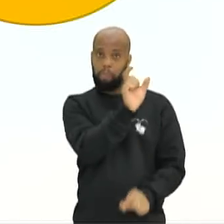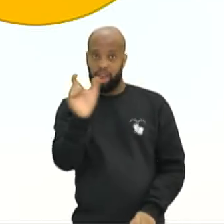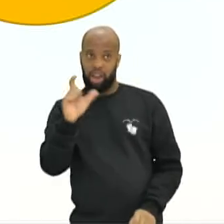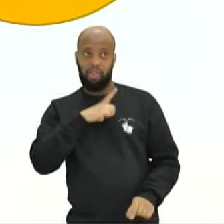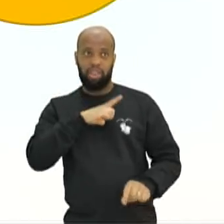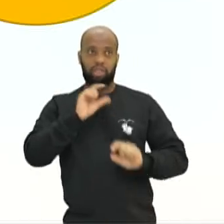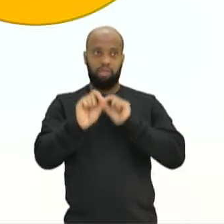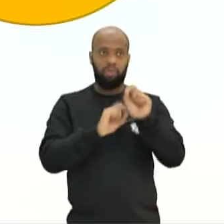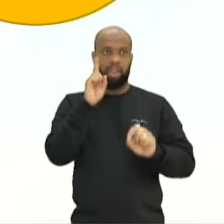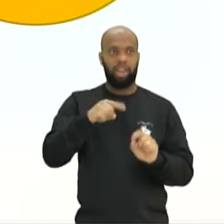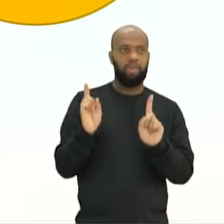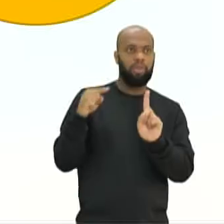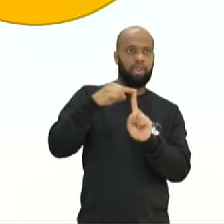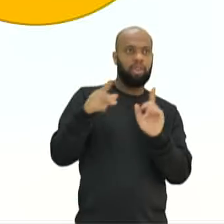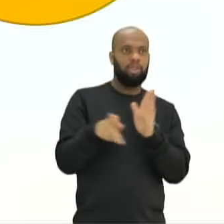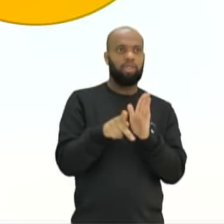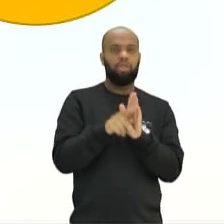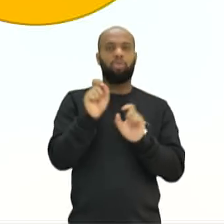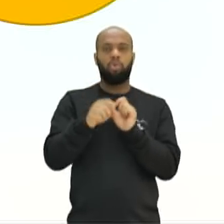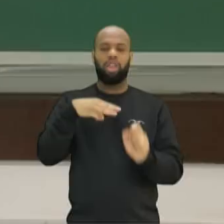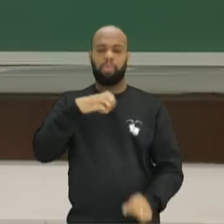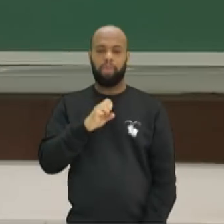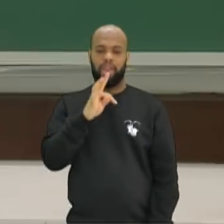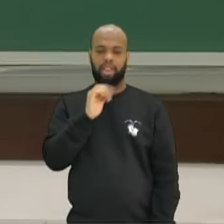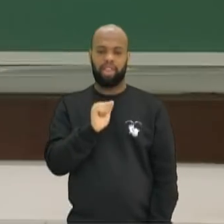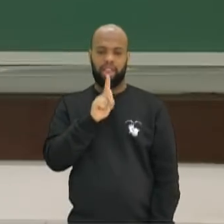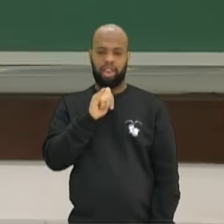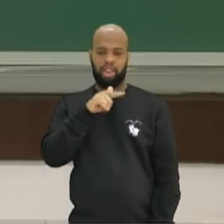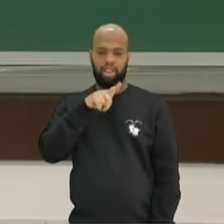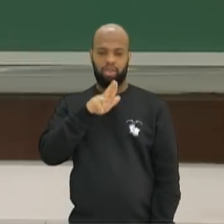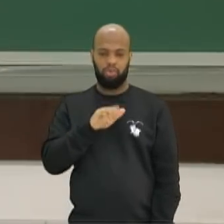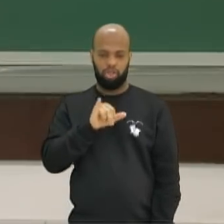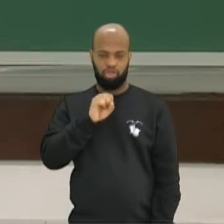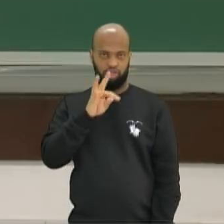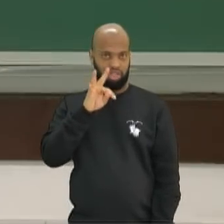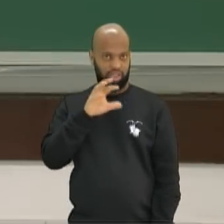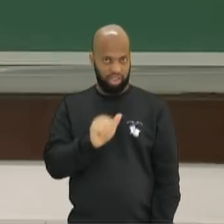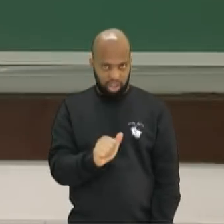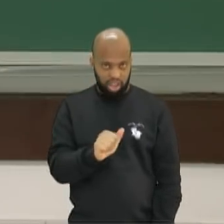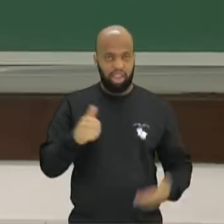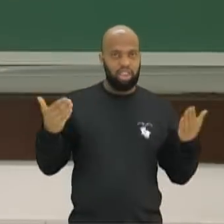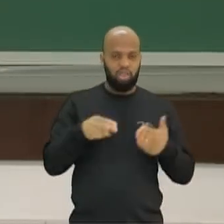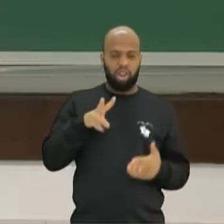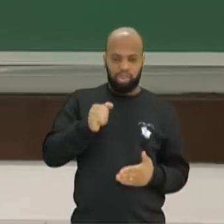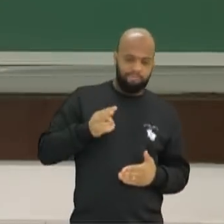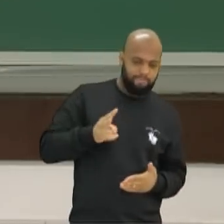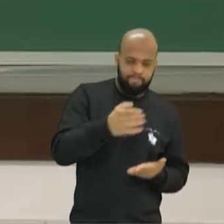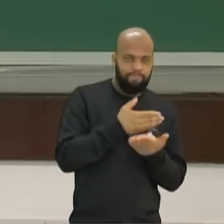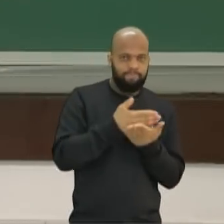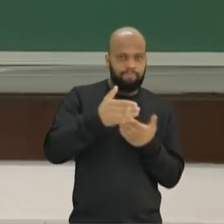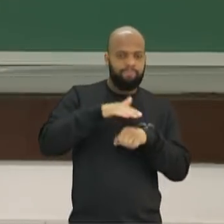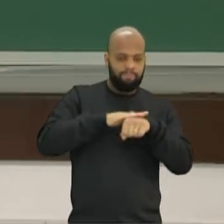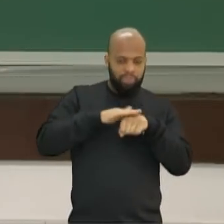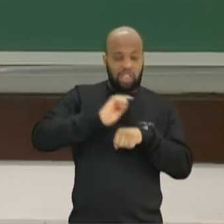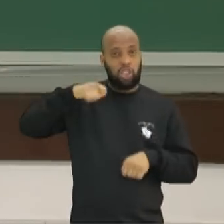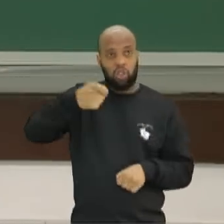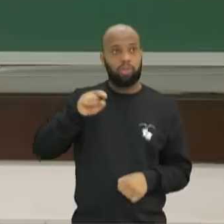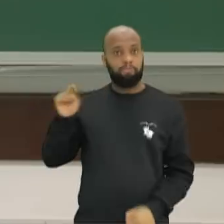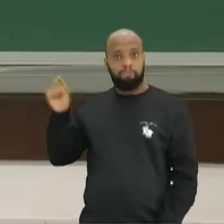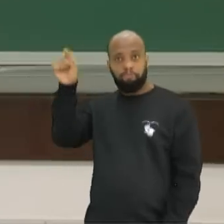fática e função metalinguística. Tudo isso nós vamos começar a conversar durante as nossas aulas sobre